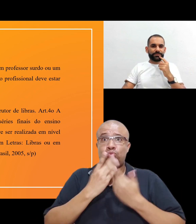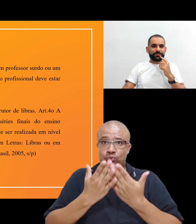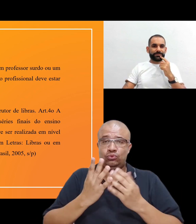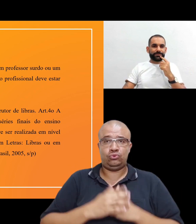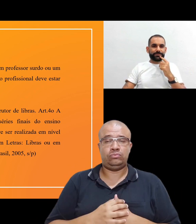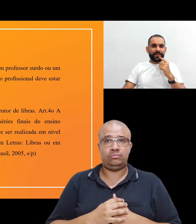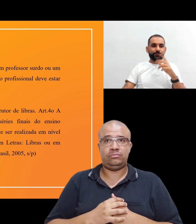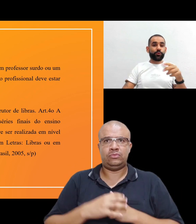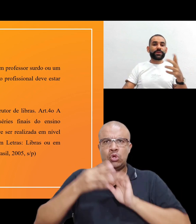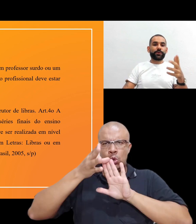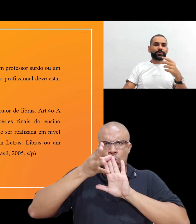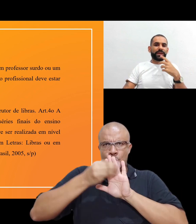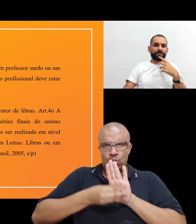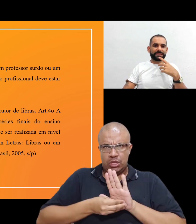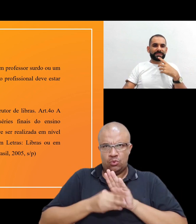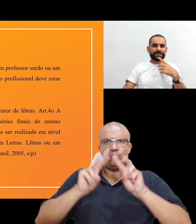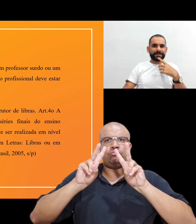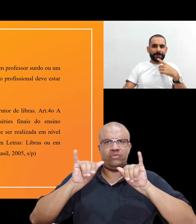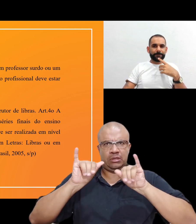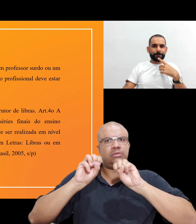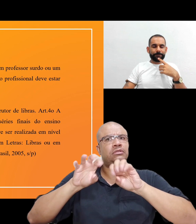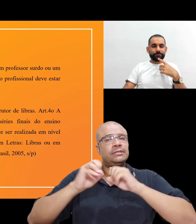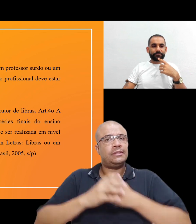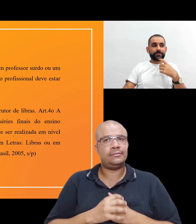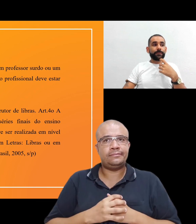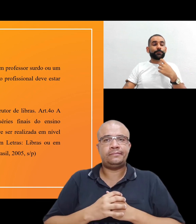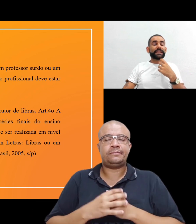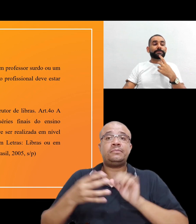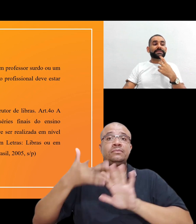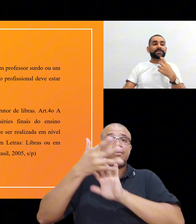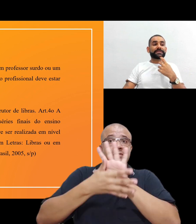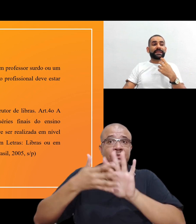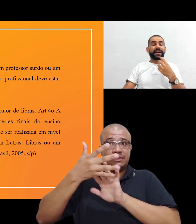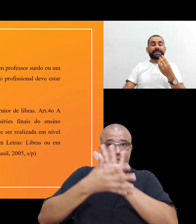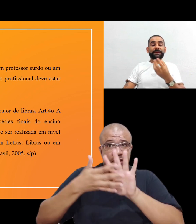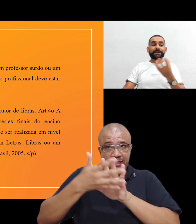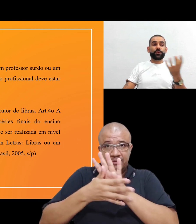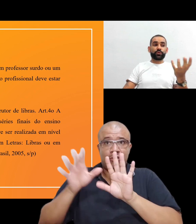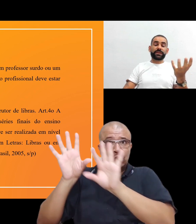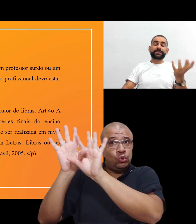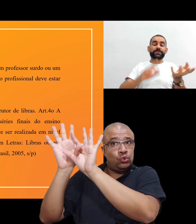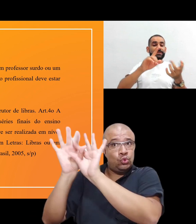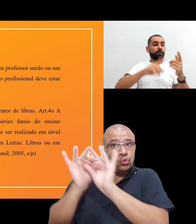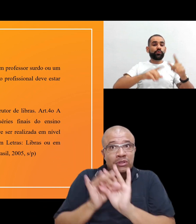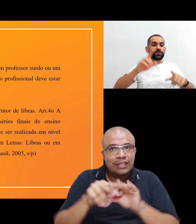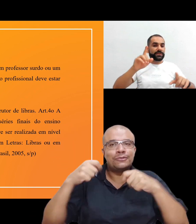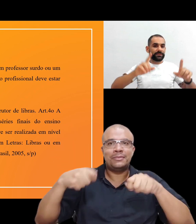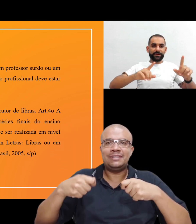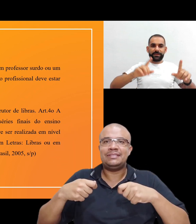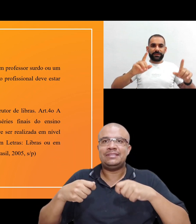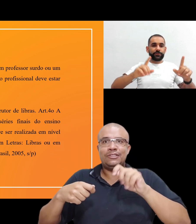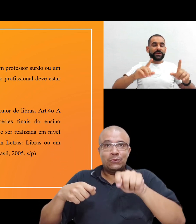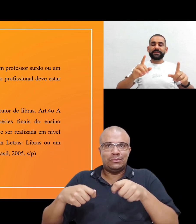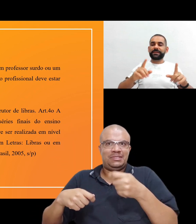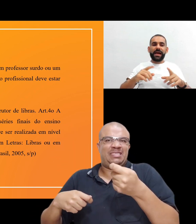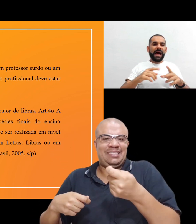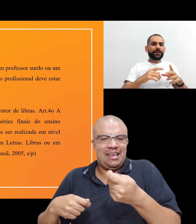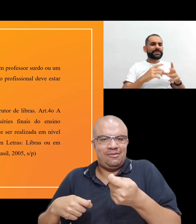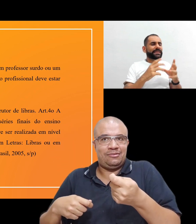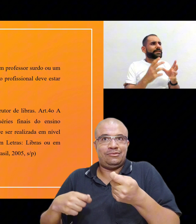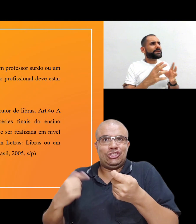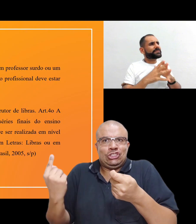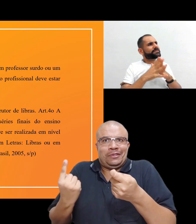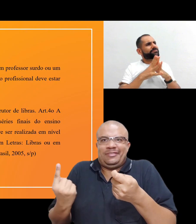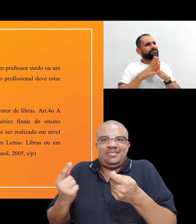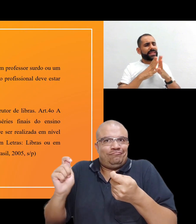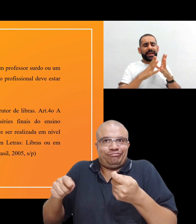surdo, né, no conteúdo que ele precisa ensinar. Porque Libras, a depender do contexto, o sinal muda. Então, não adianta, eu